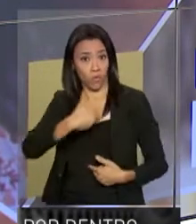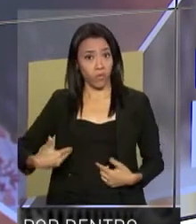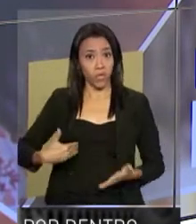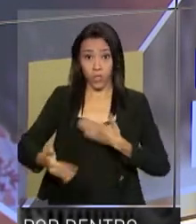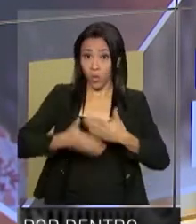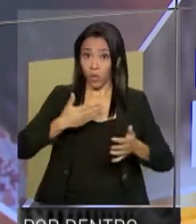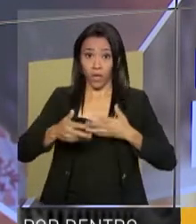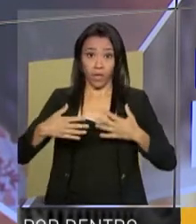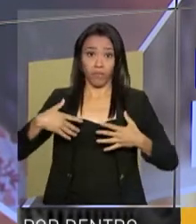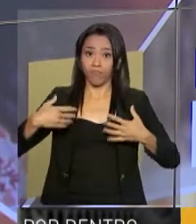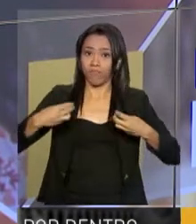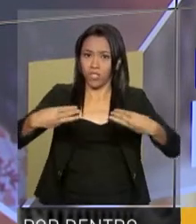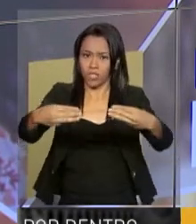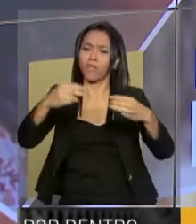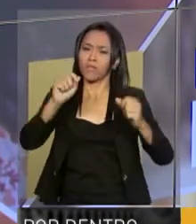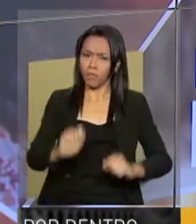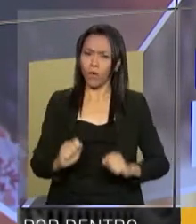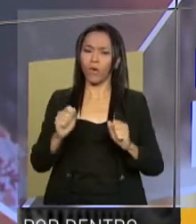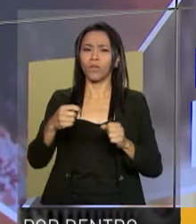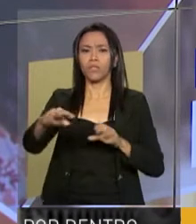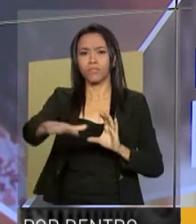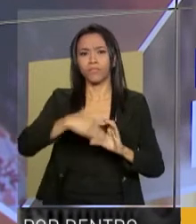qualquer ministério, escreva para